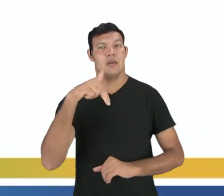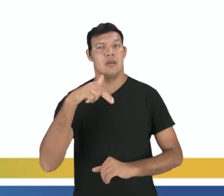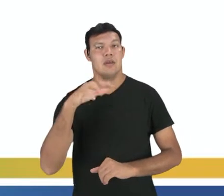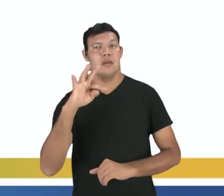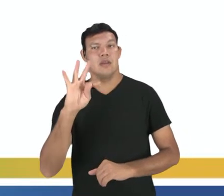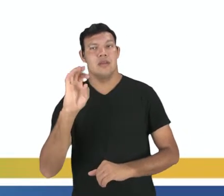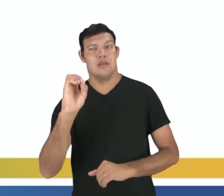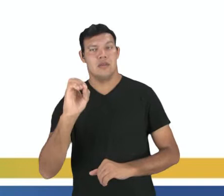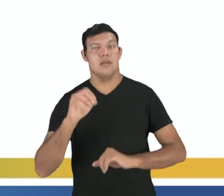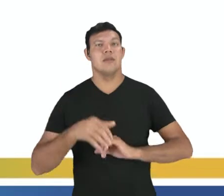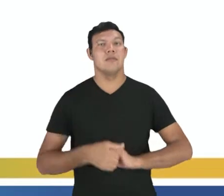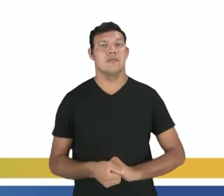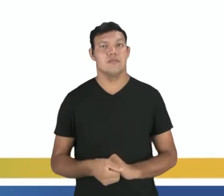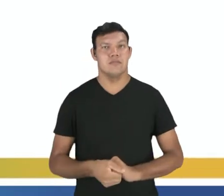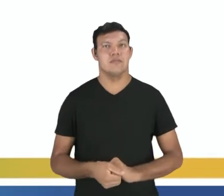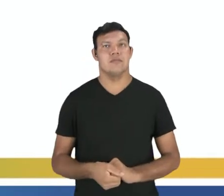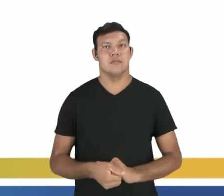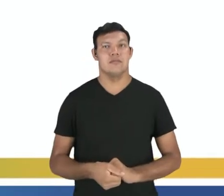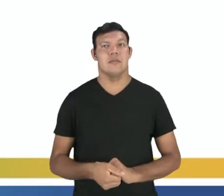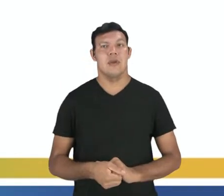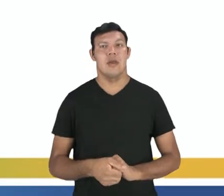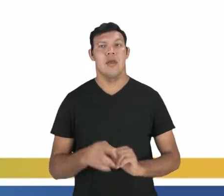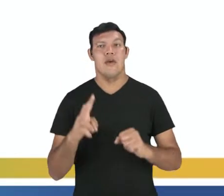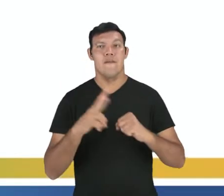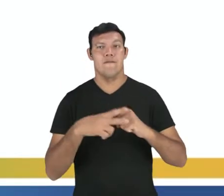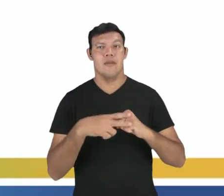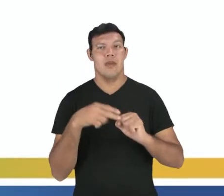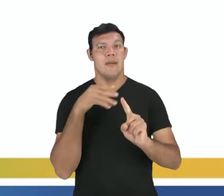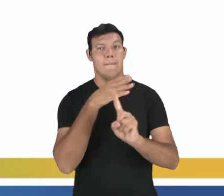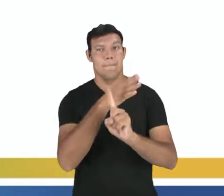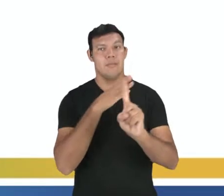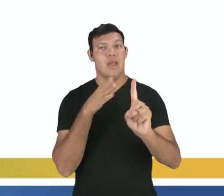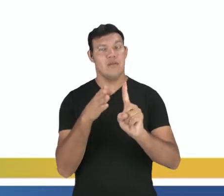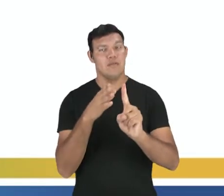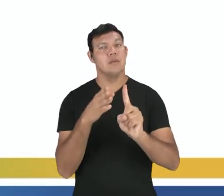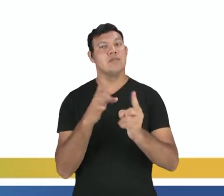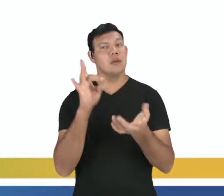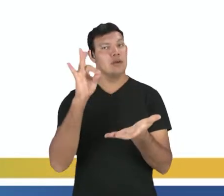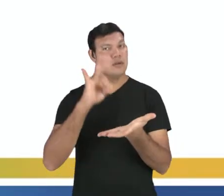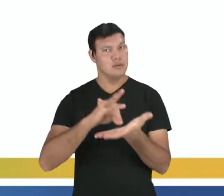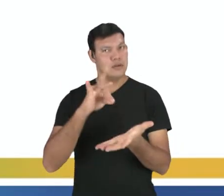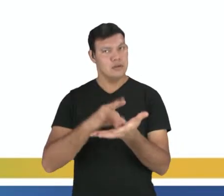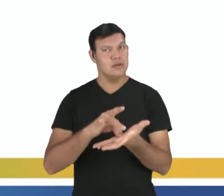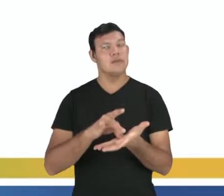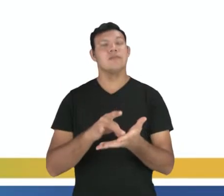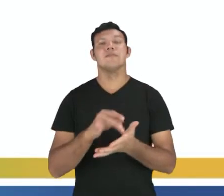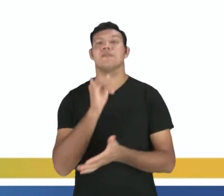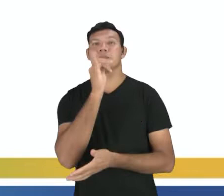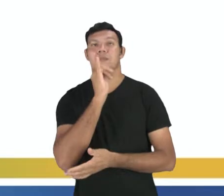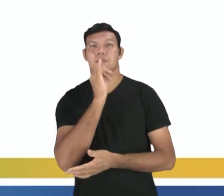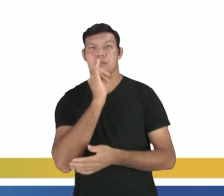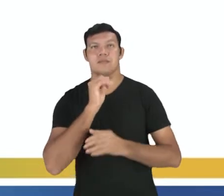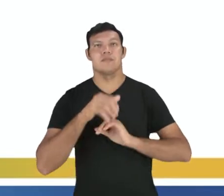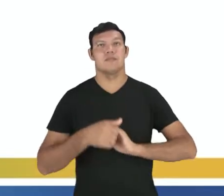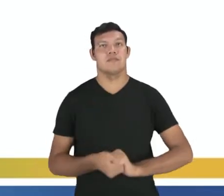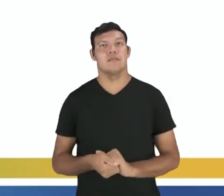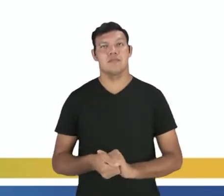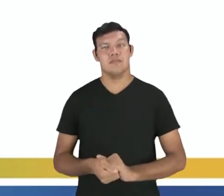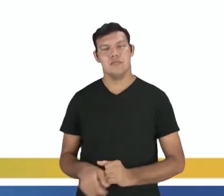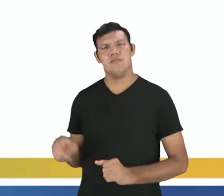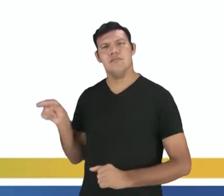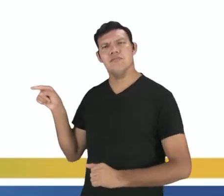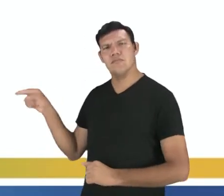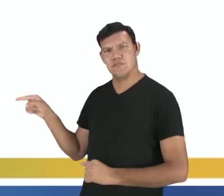Também, o can, esse verbo modal, pode aparecer na forma afirmativa. Por exemplo, he can ski.